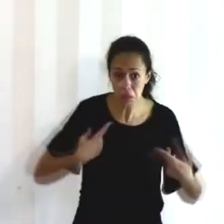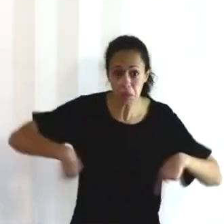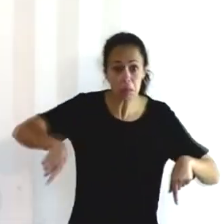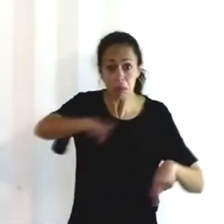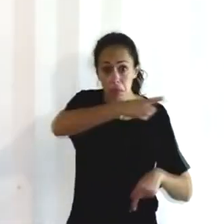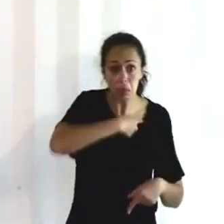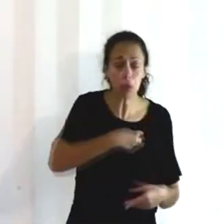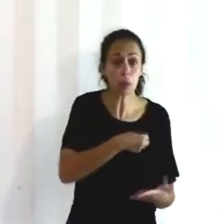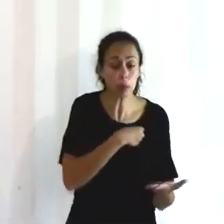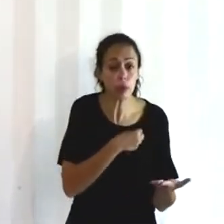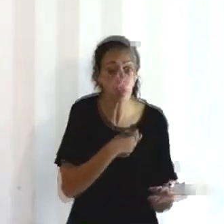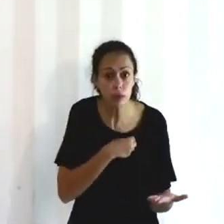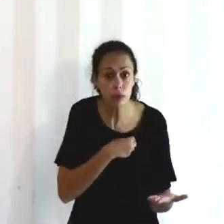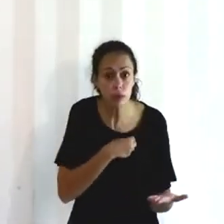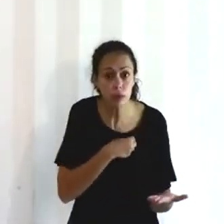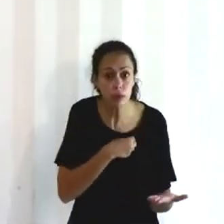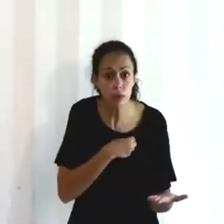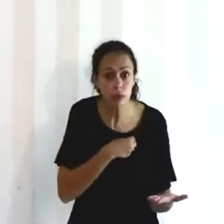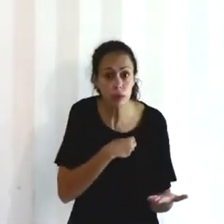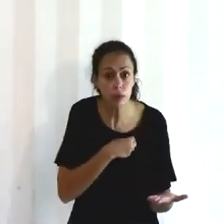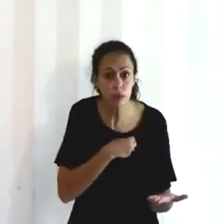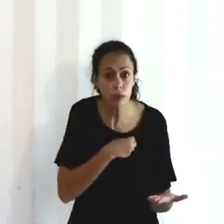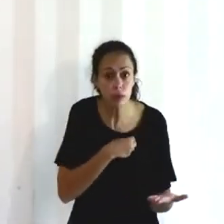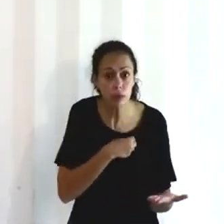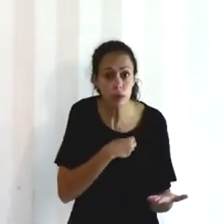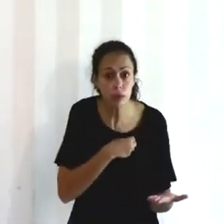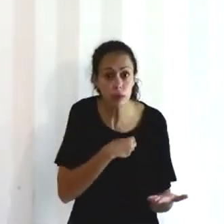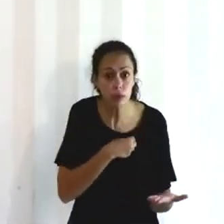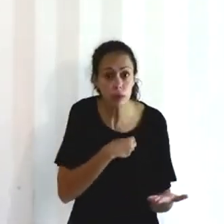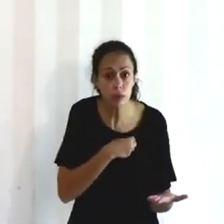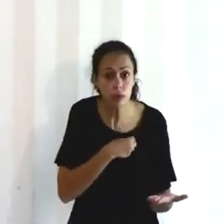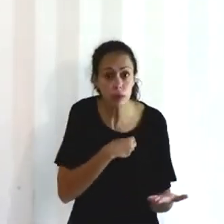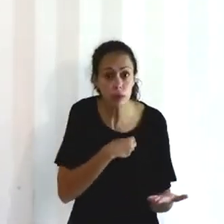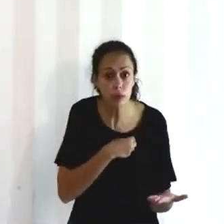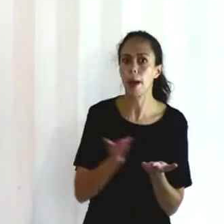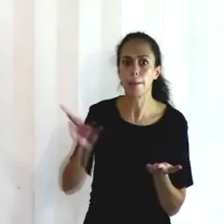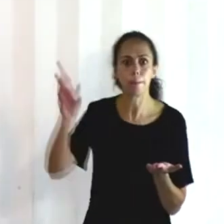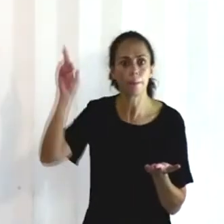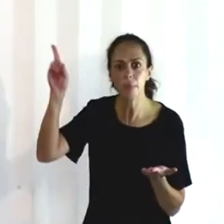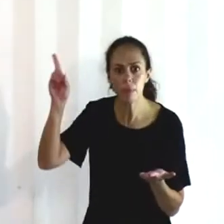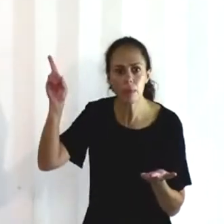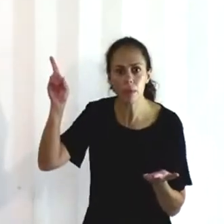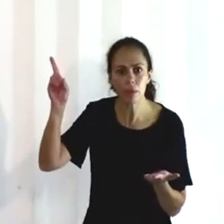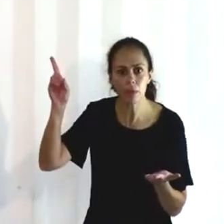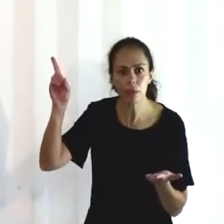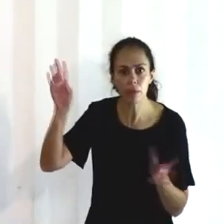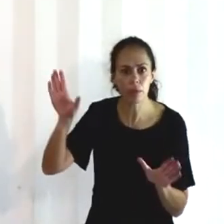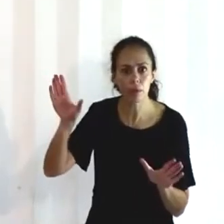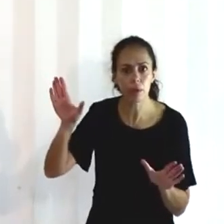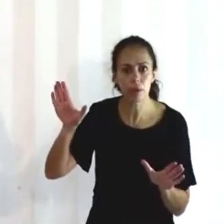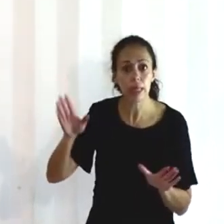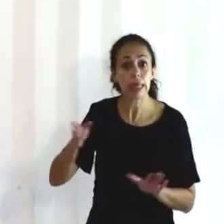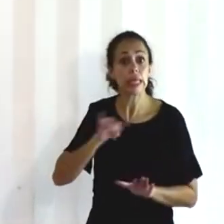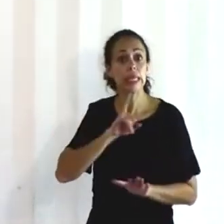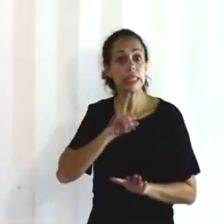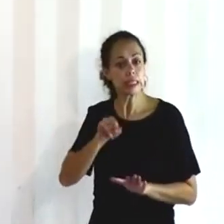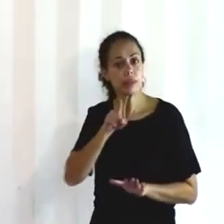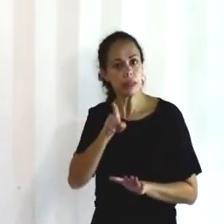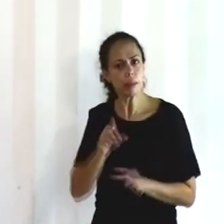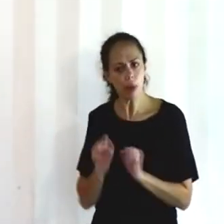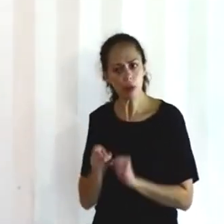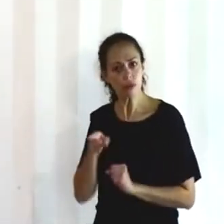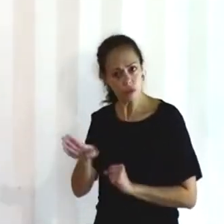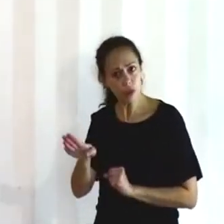pecadores, quem está julgando essa pessoa é a palavra. E se nós tivermos oportunidade de conversar com essas